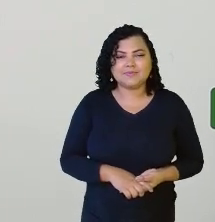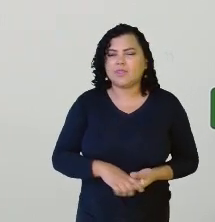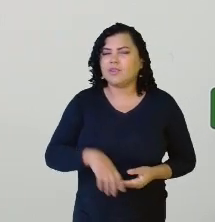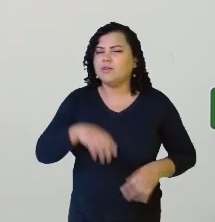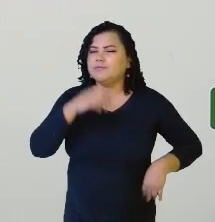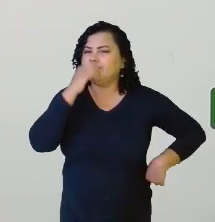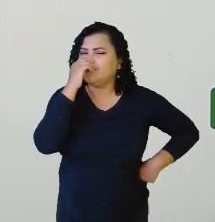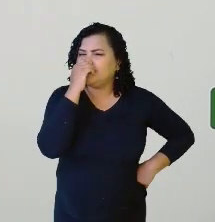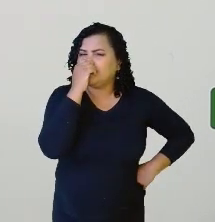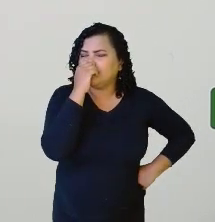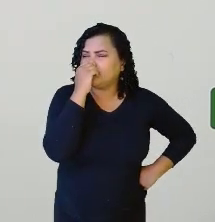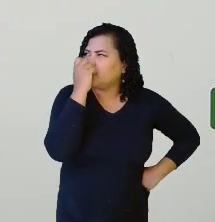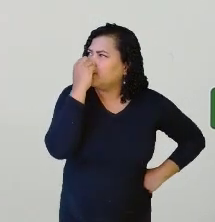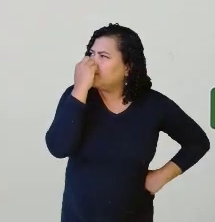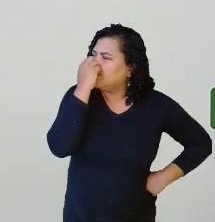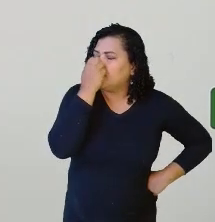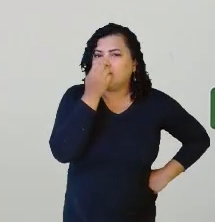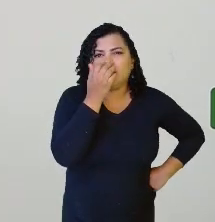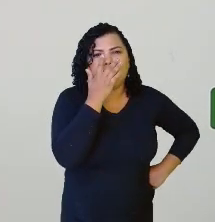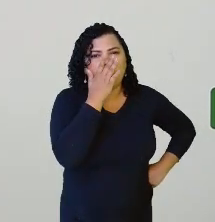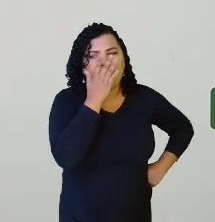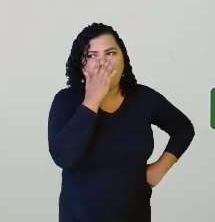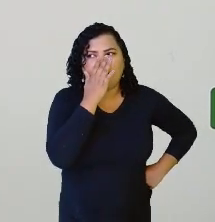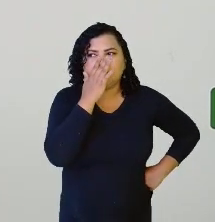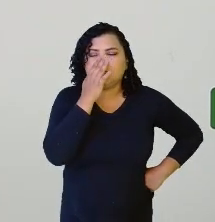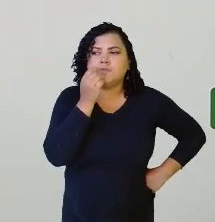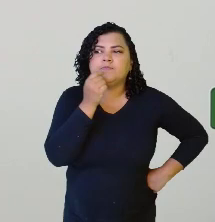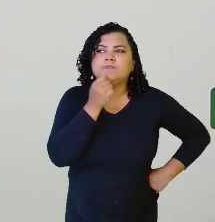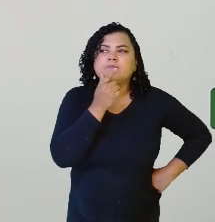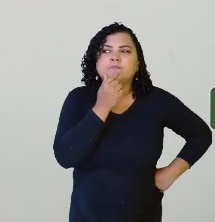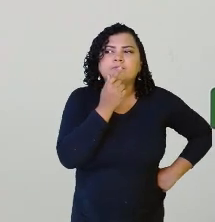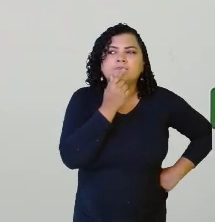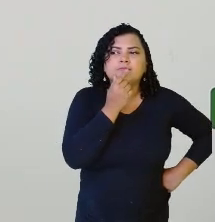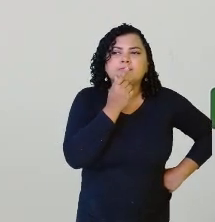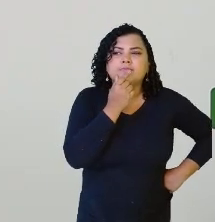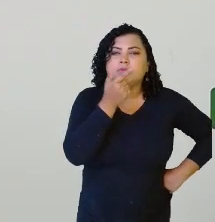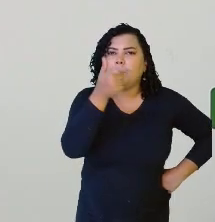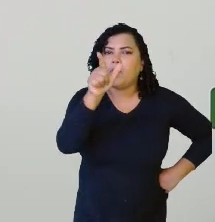Vamos ver qual é a resposta? Seguindo o próximo slide.